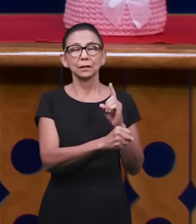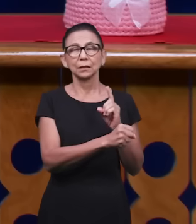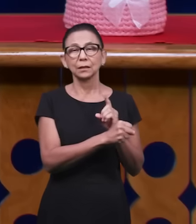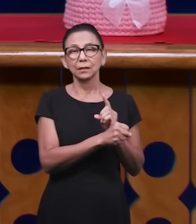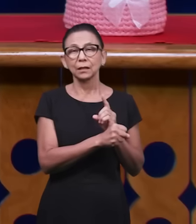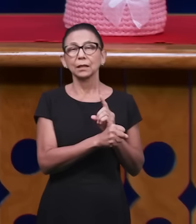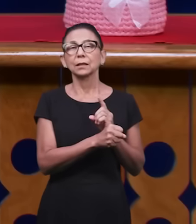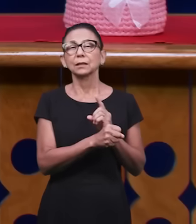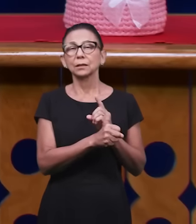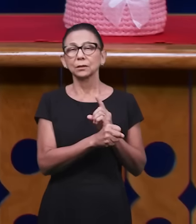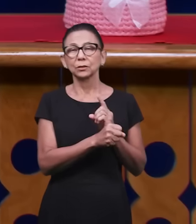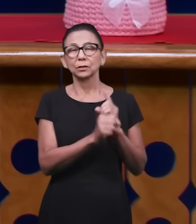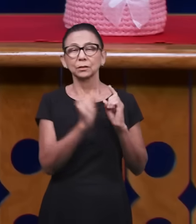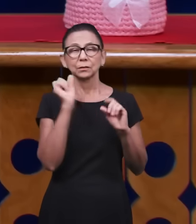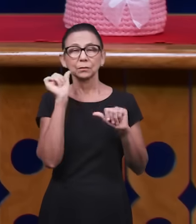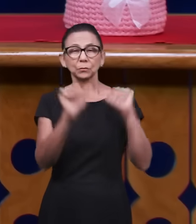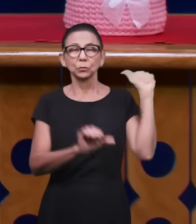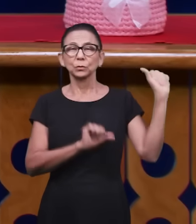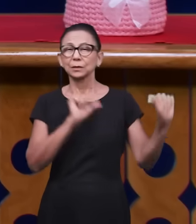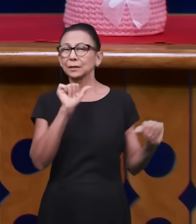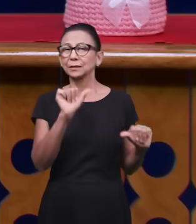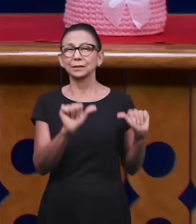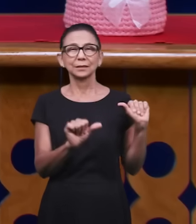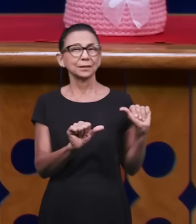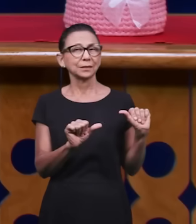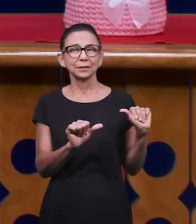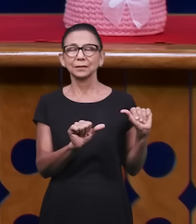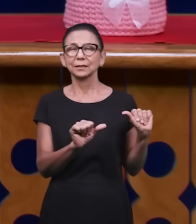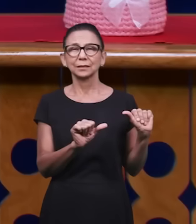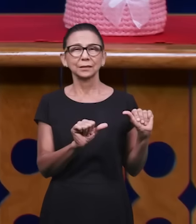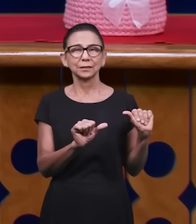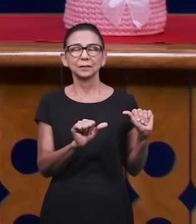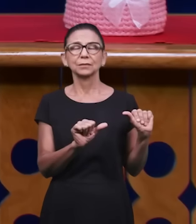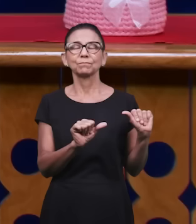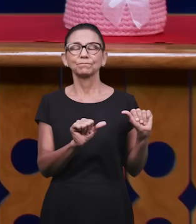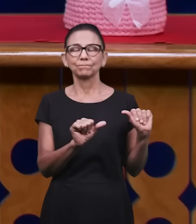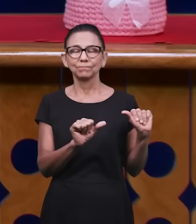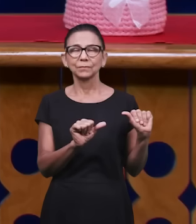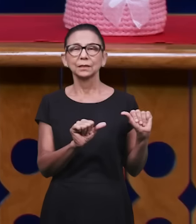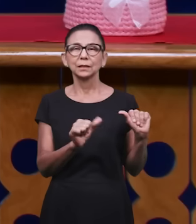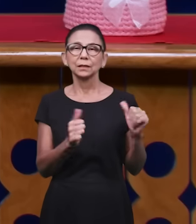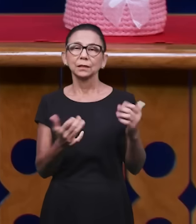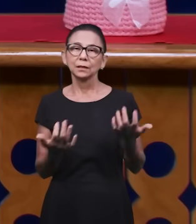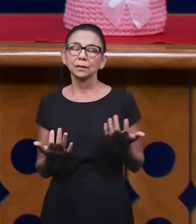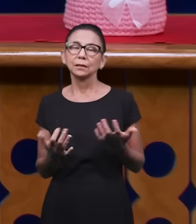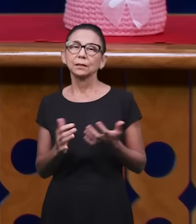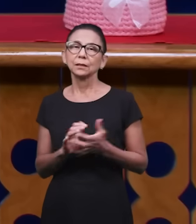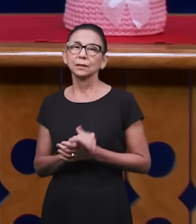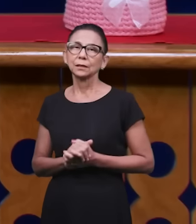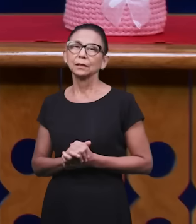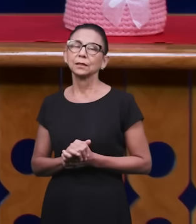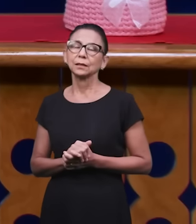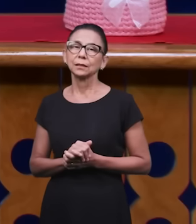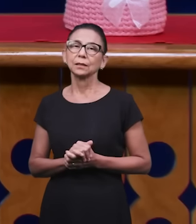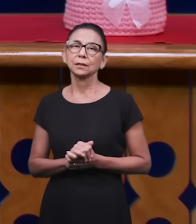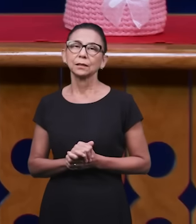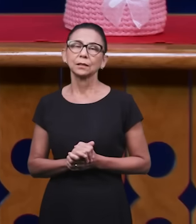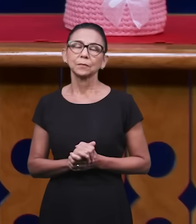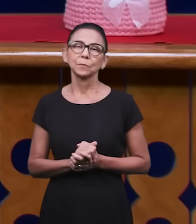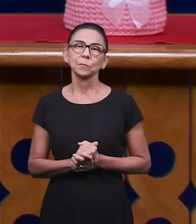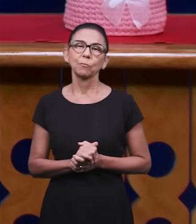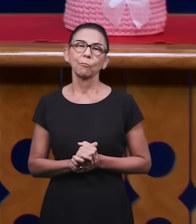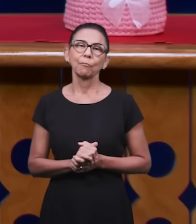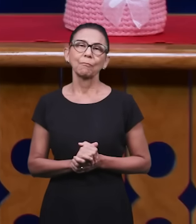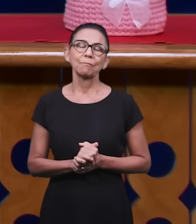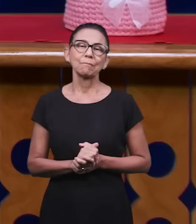grandes transformações, e muitas delas, inclusive, atinge o ser humano,